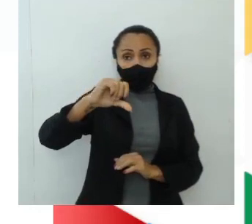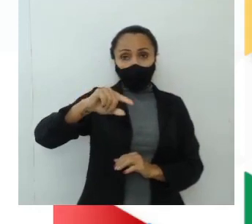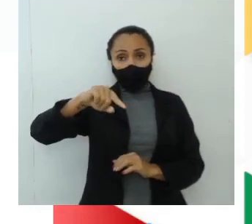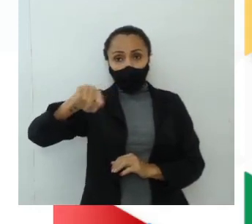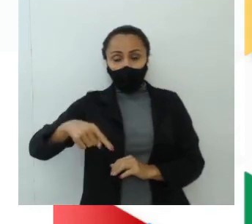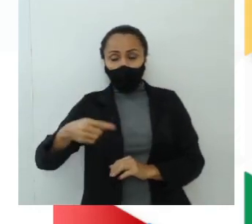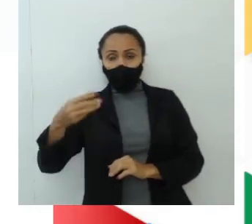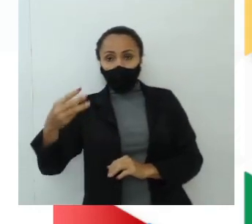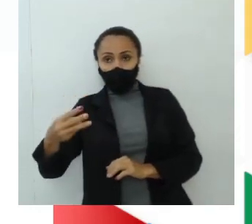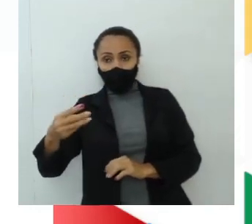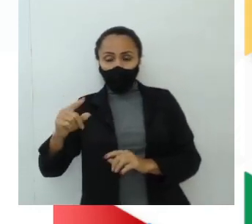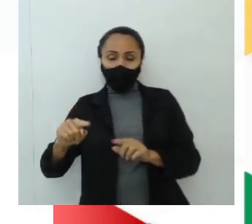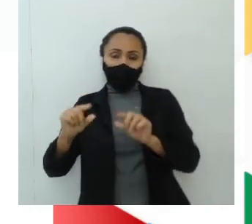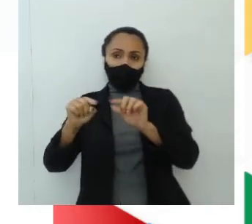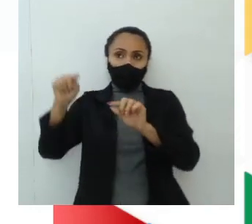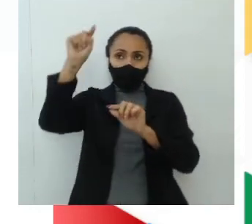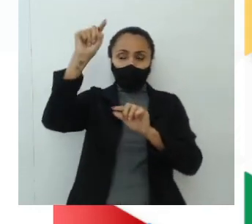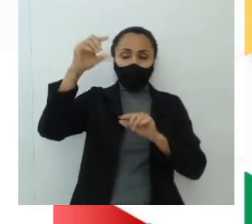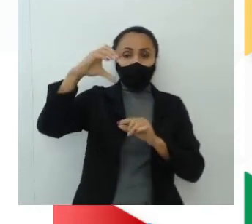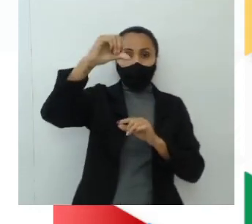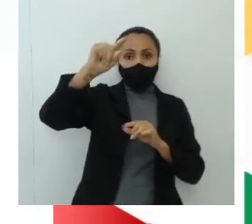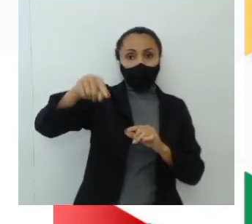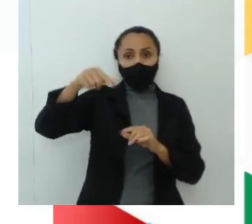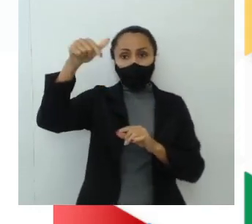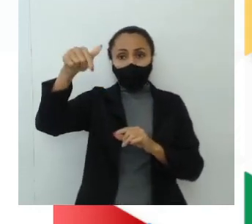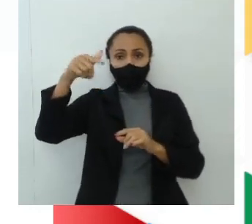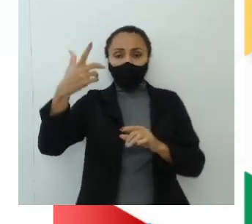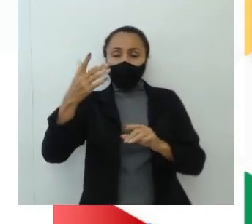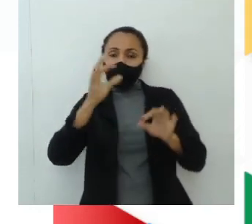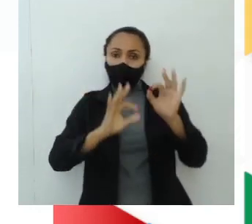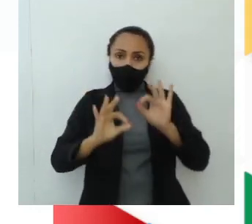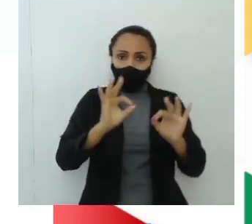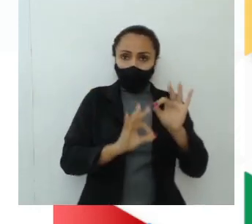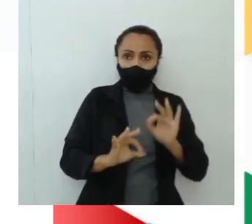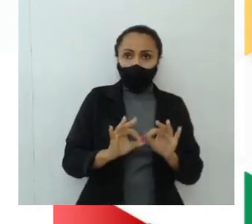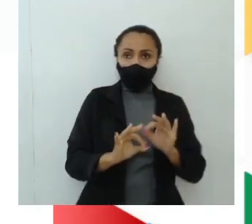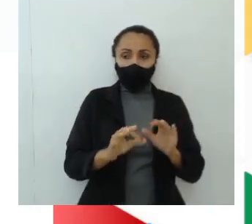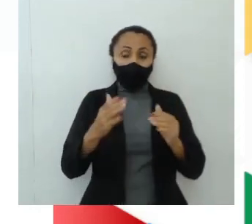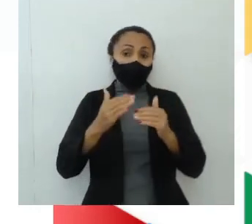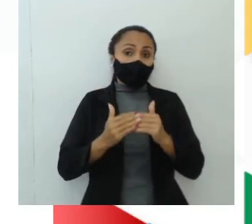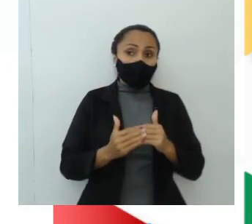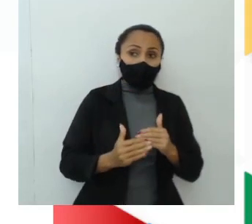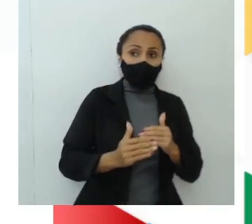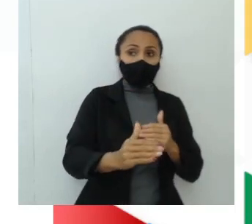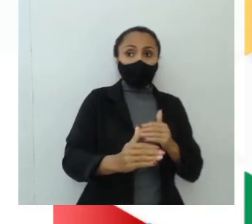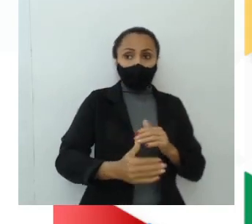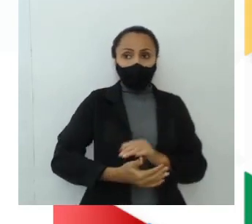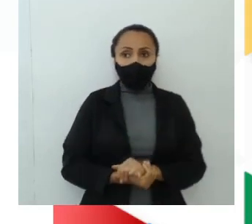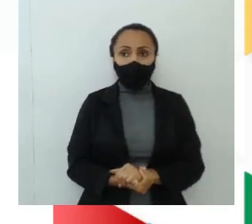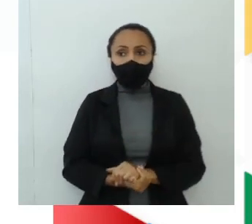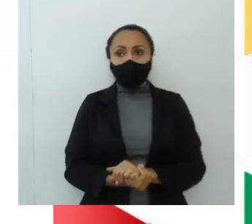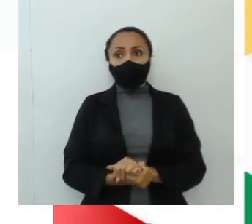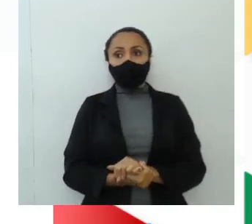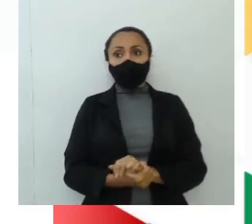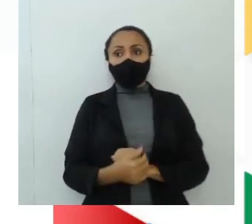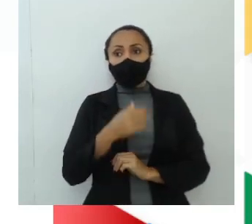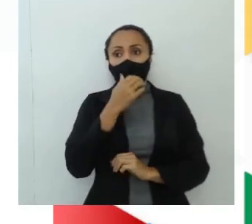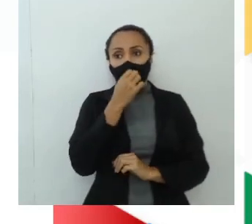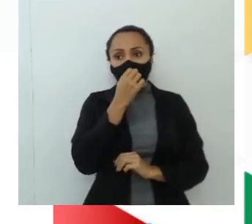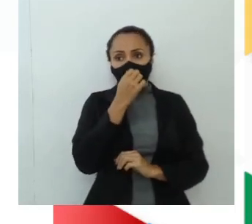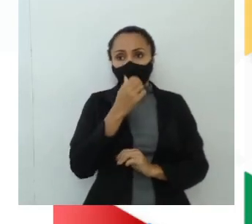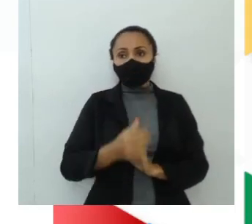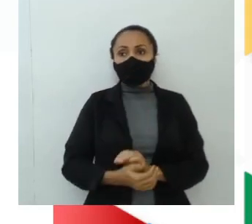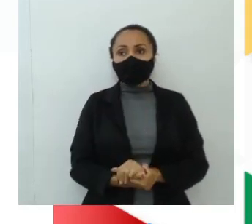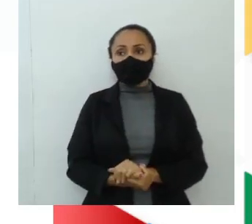3, 9, 7. Então, nós construímos o retângulo a partir dos pares ordenados.